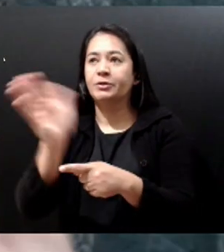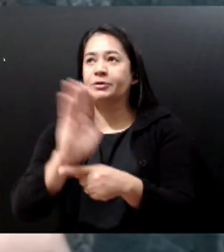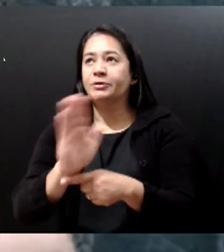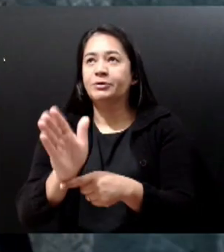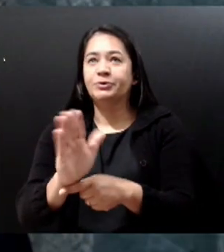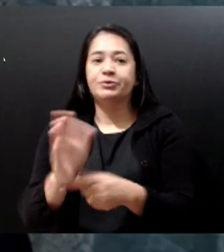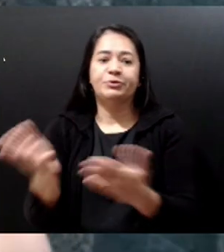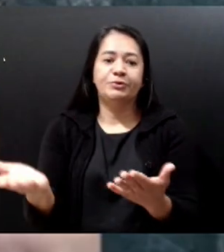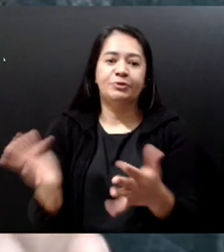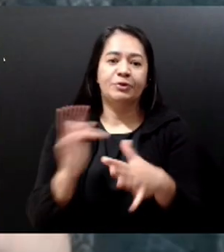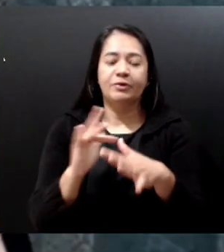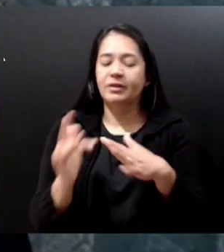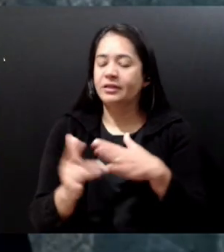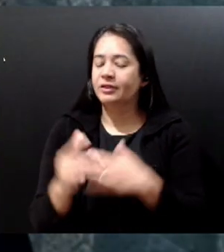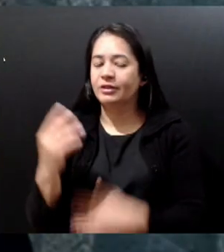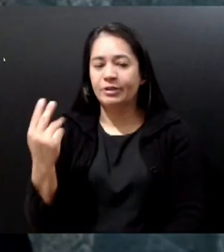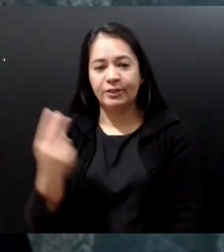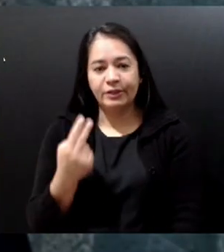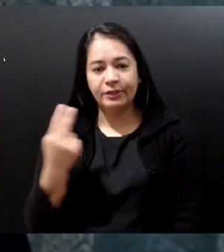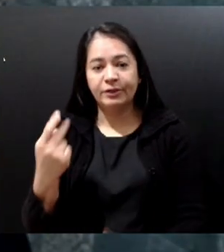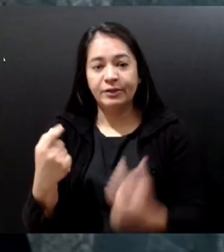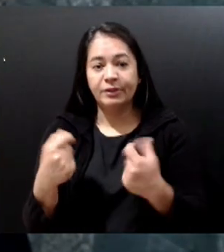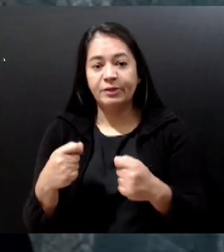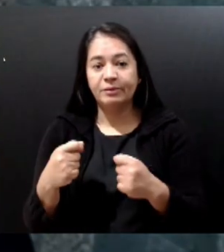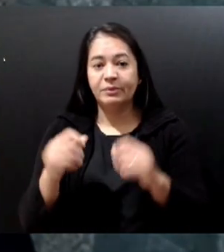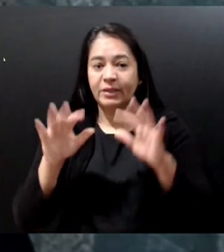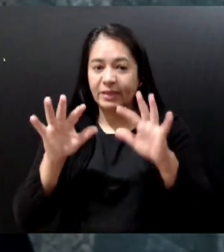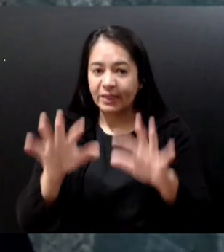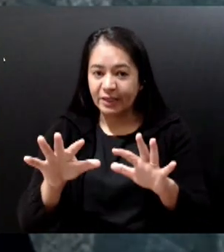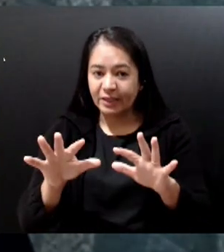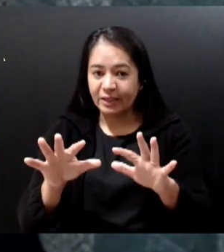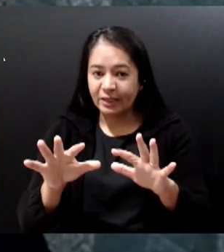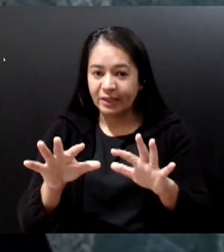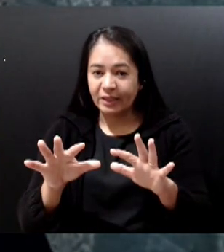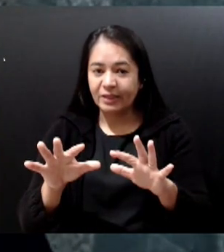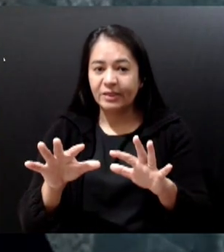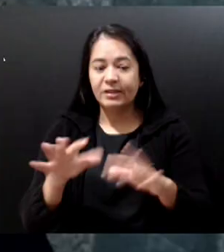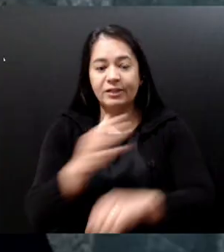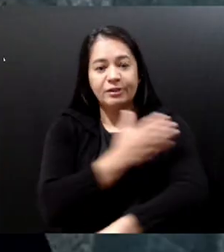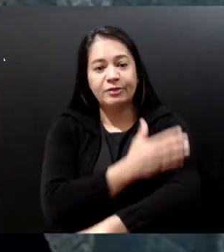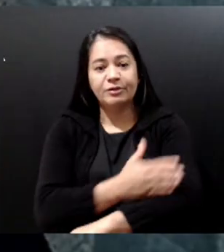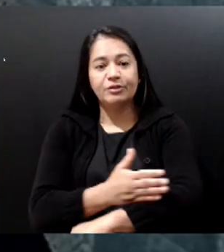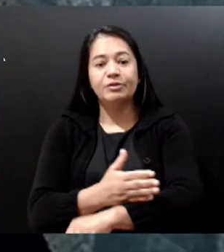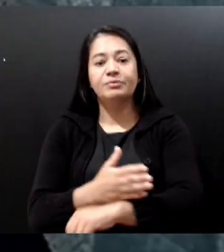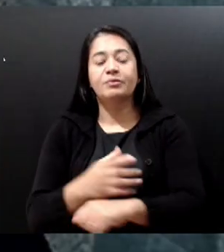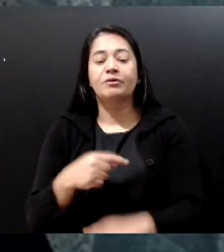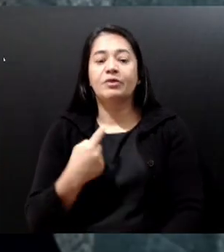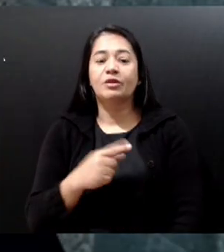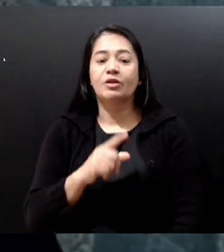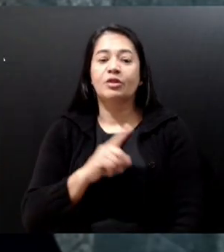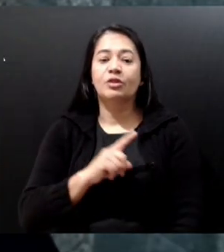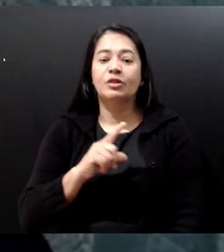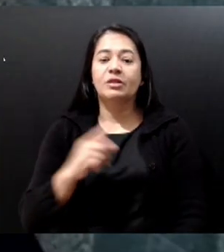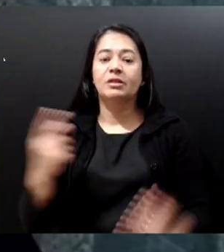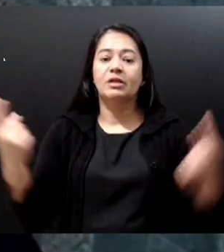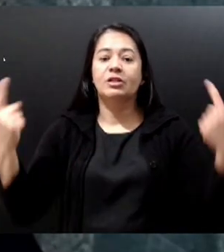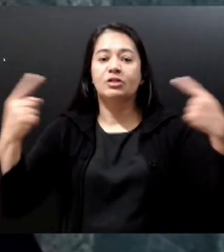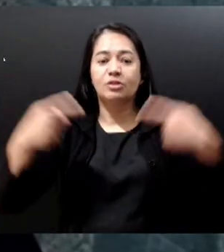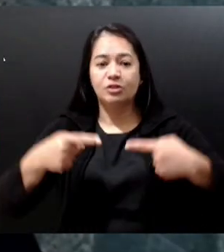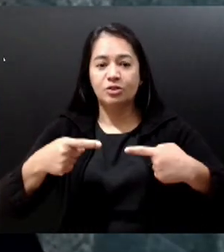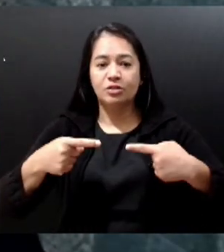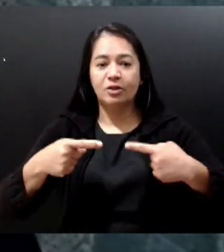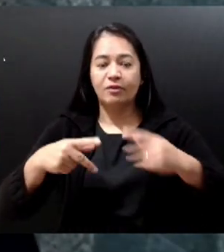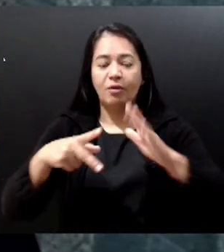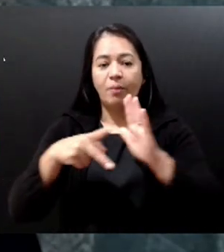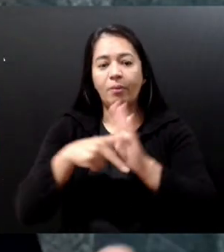precisa desse tipo multidisciplinar de abordagem. A gente tem um desafio nas questões das